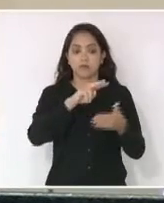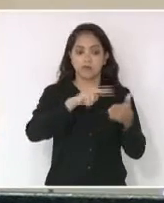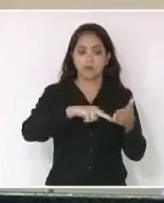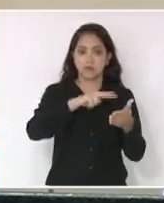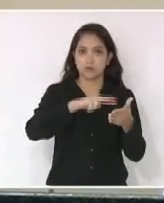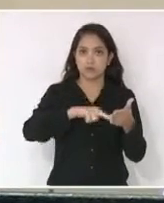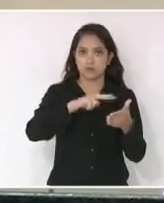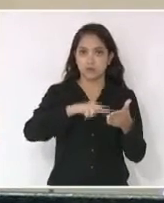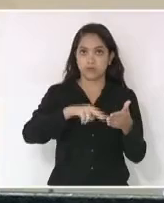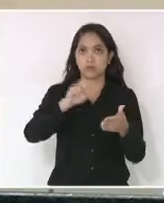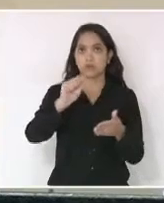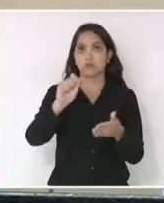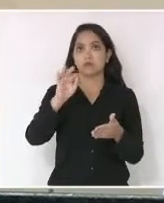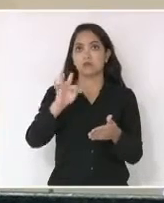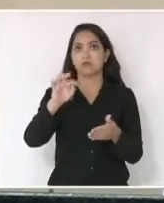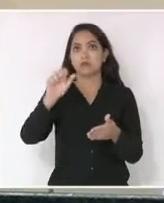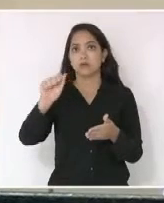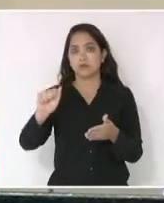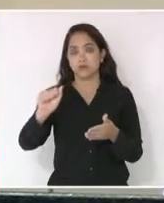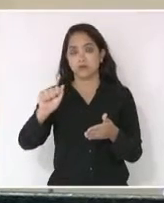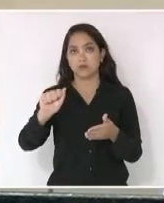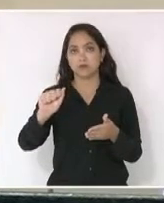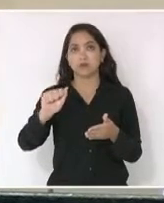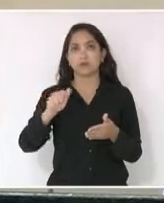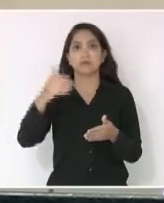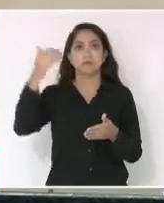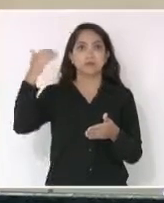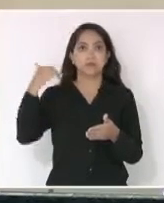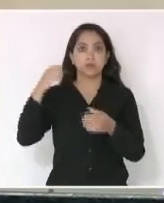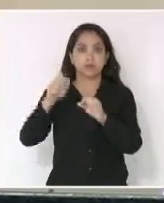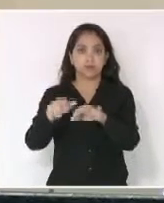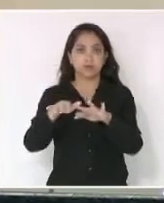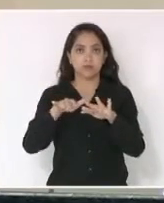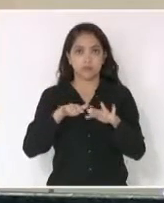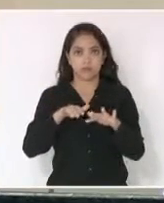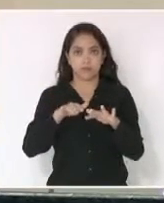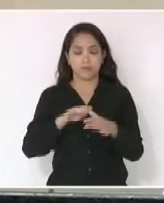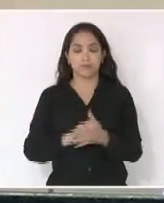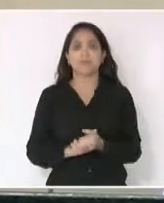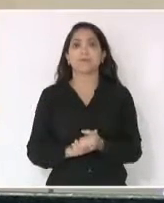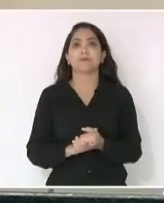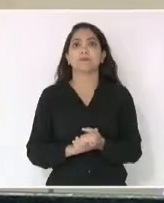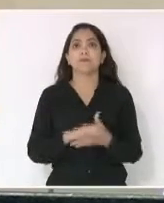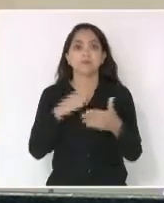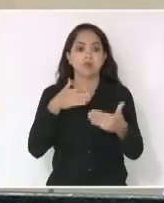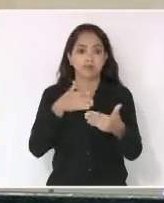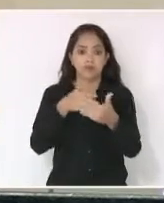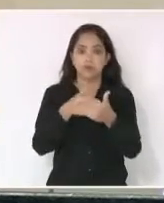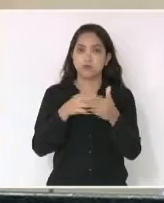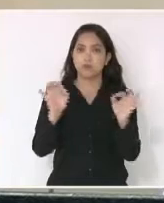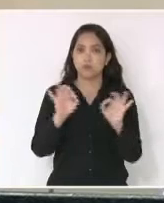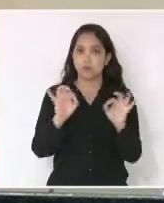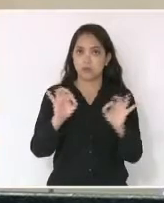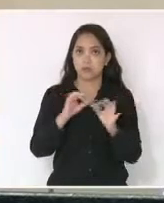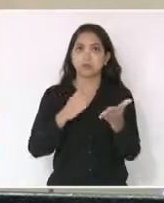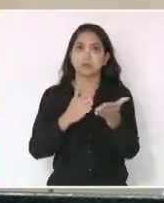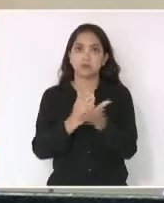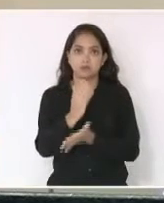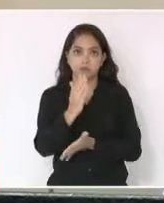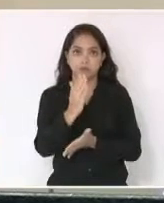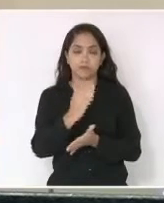secretária doc proceder à leitura da ata da sessão anterior que na seqüência foi aprovada sem